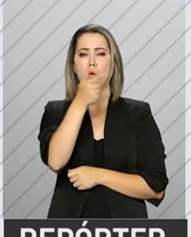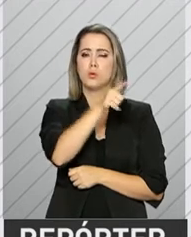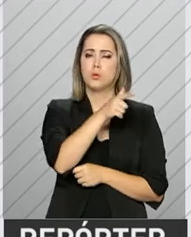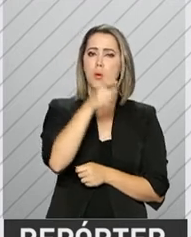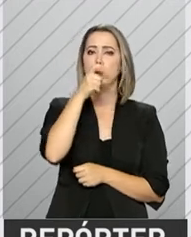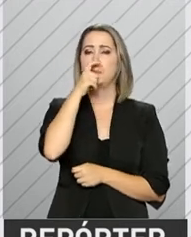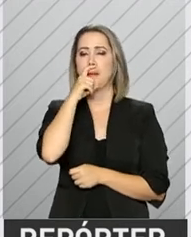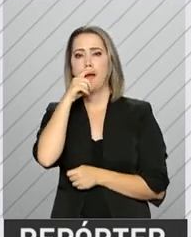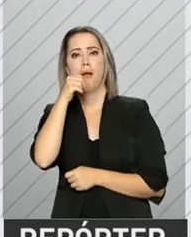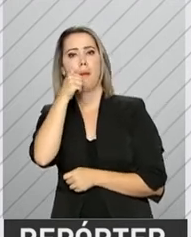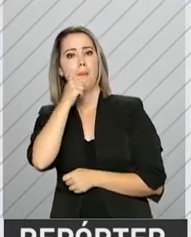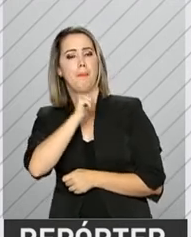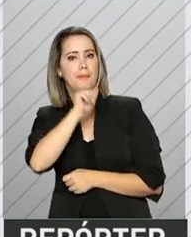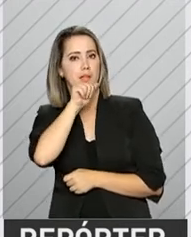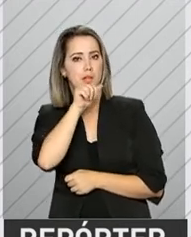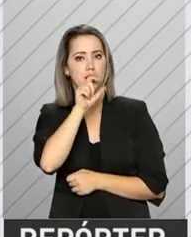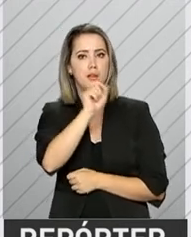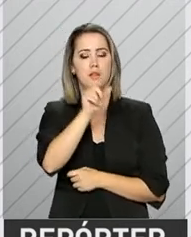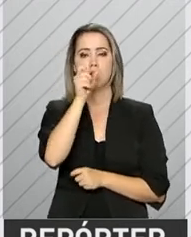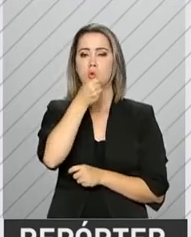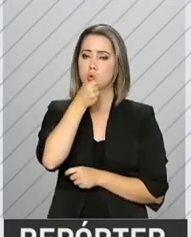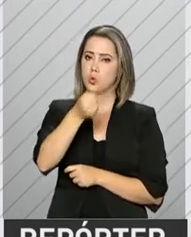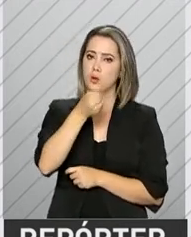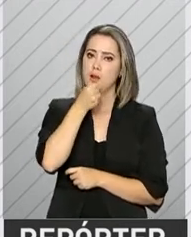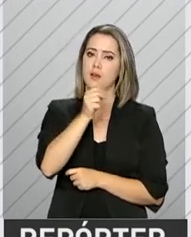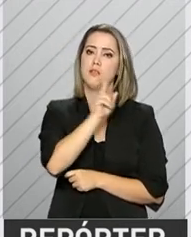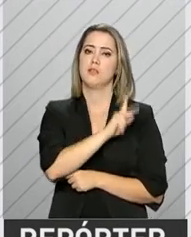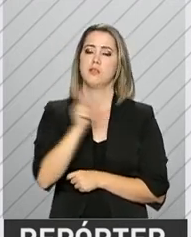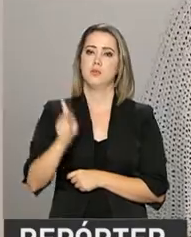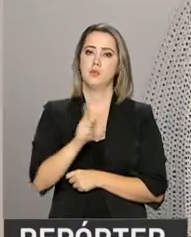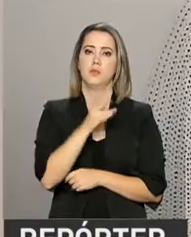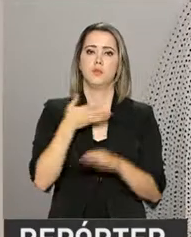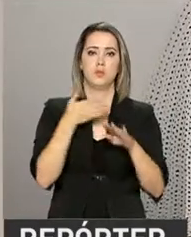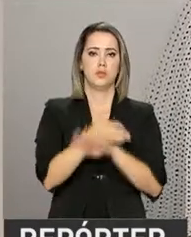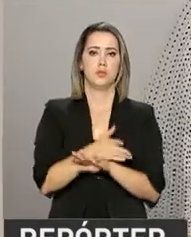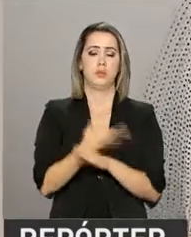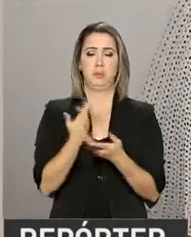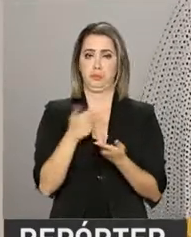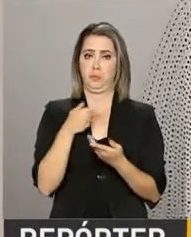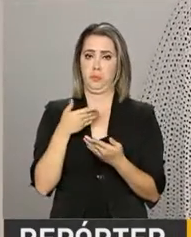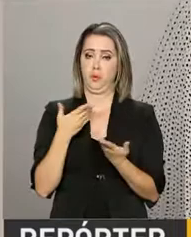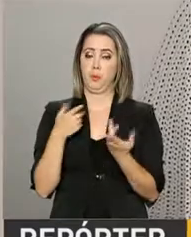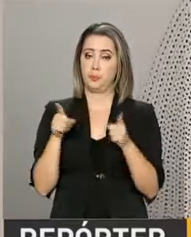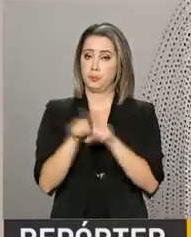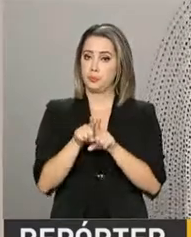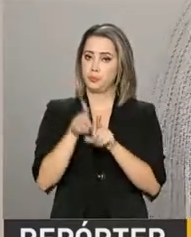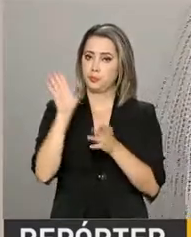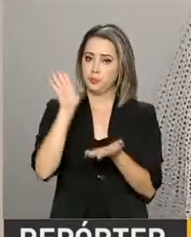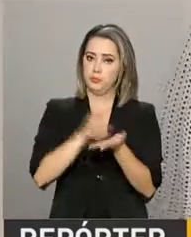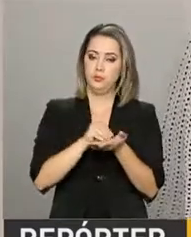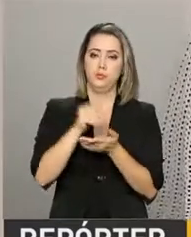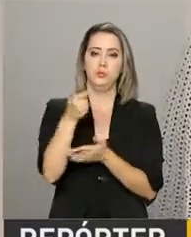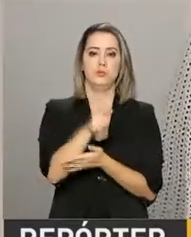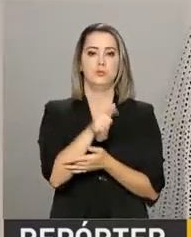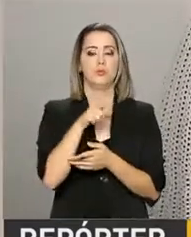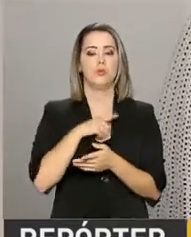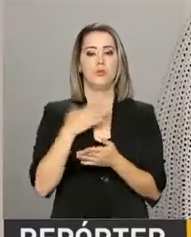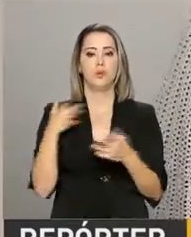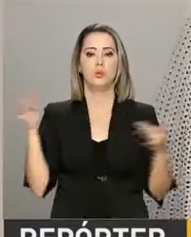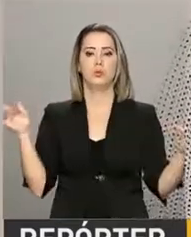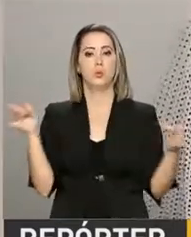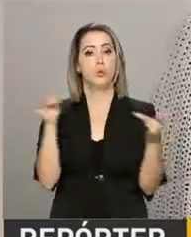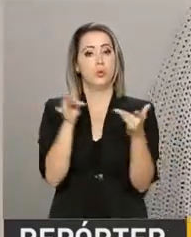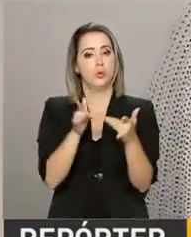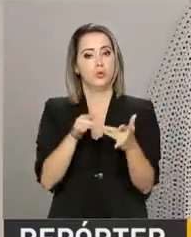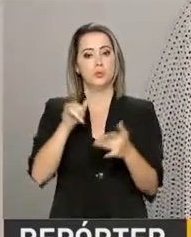e jornalistas acompanhar as áreas que não exigem login. O aplicativo, além de ser mais uma forma de contato